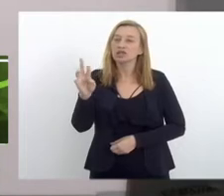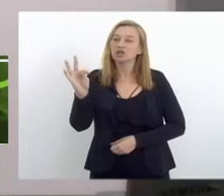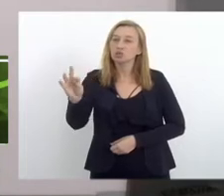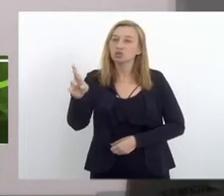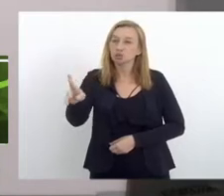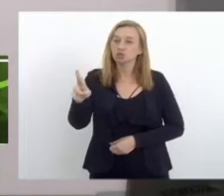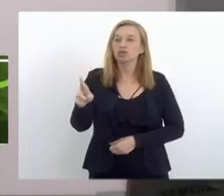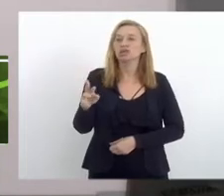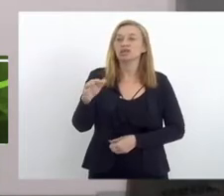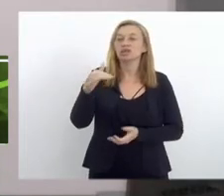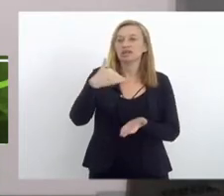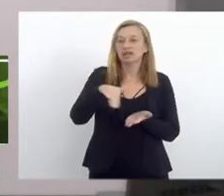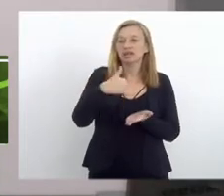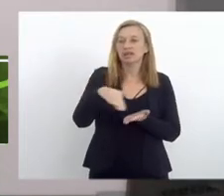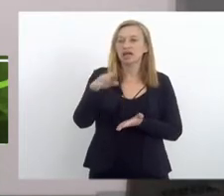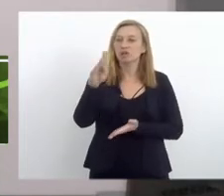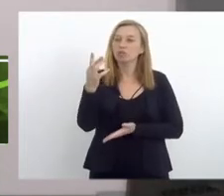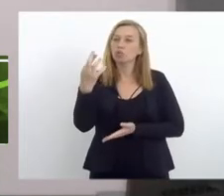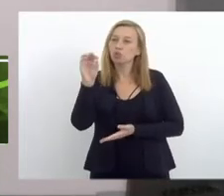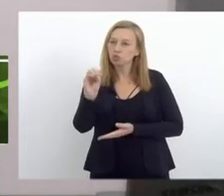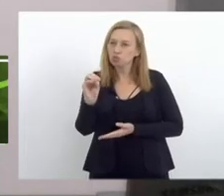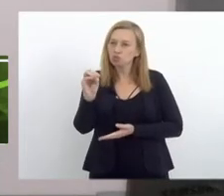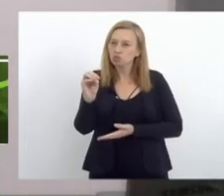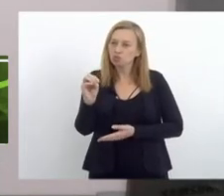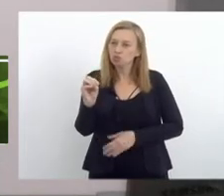O secretário Bruno